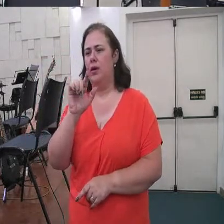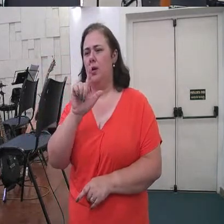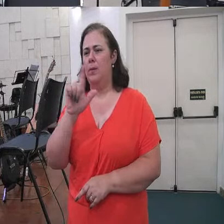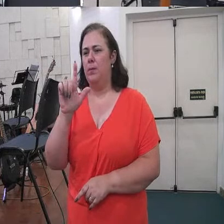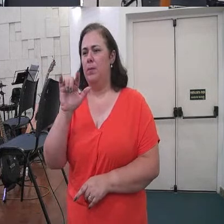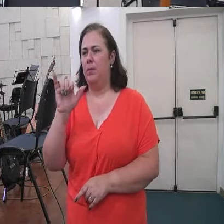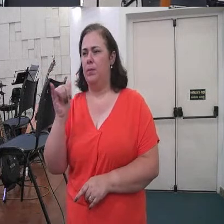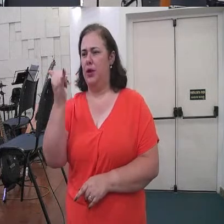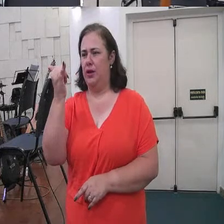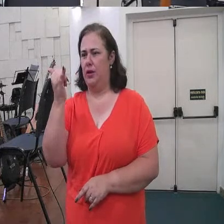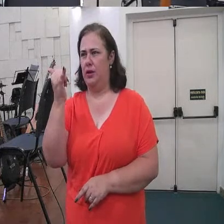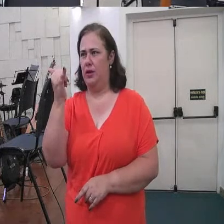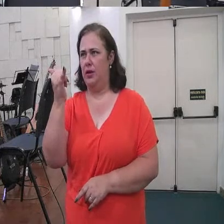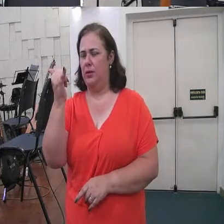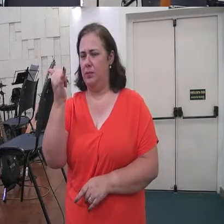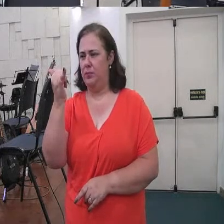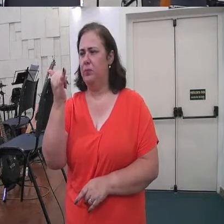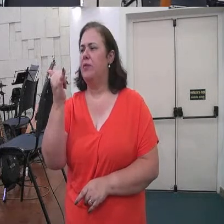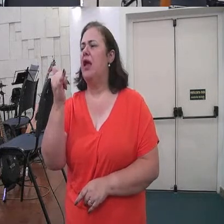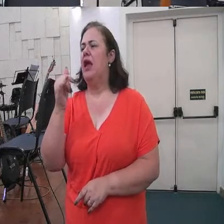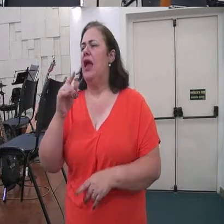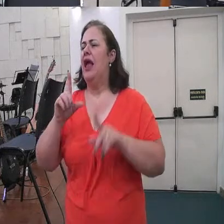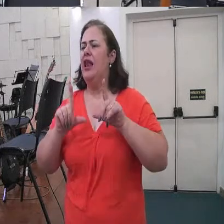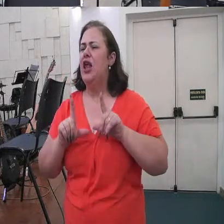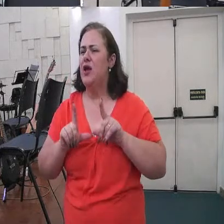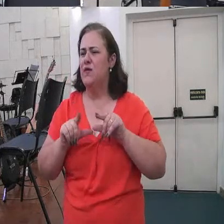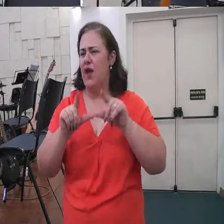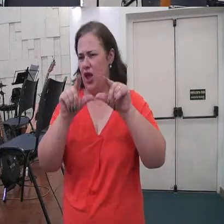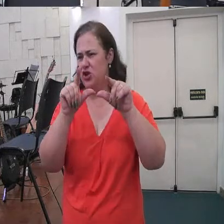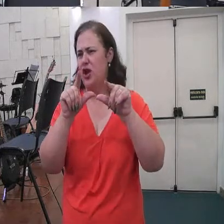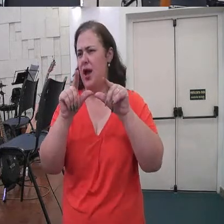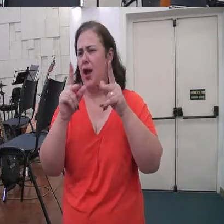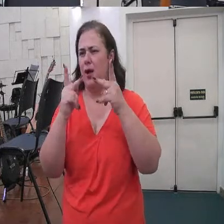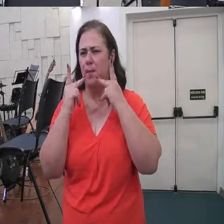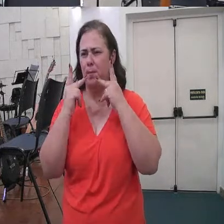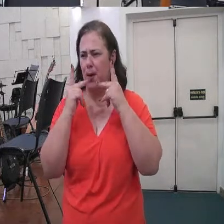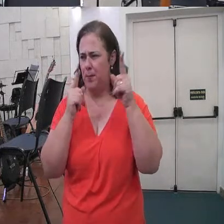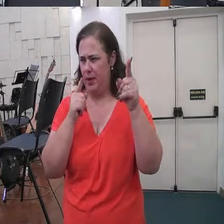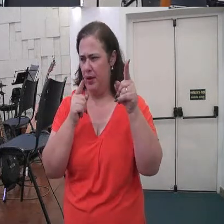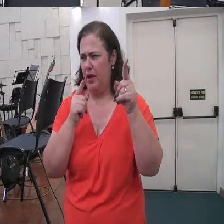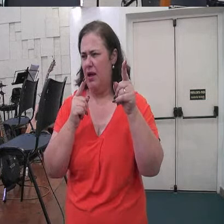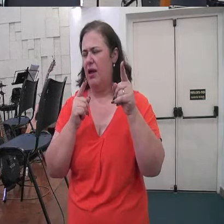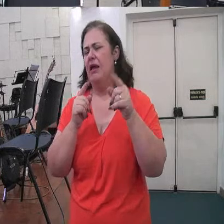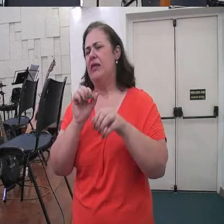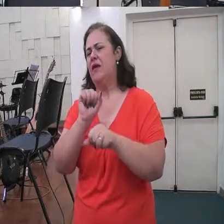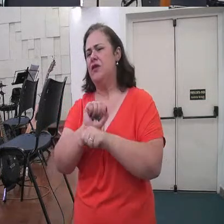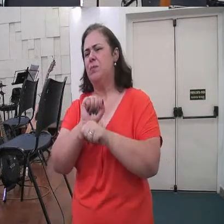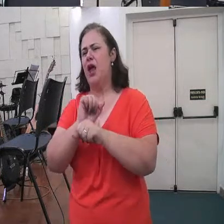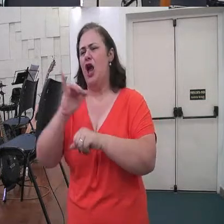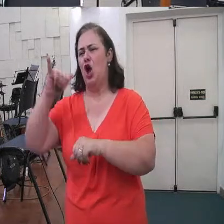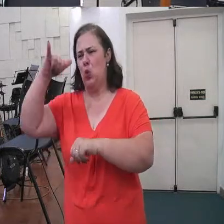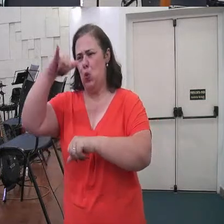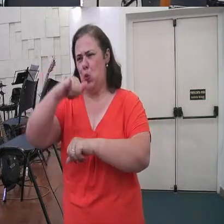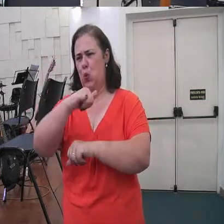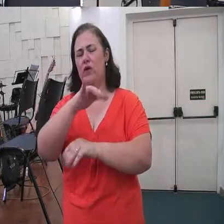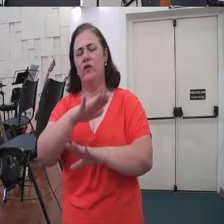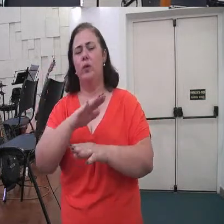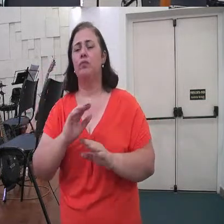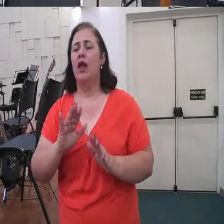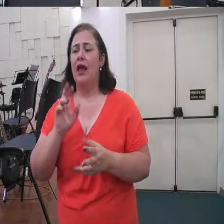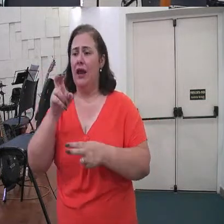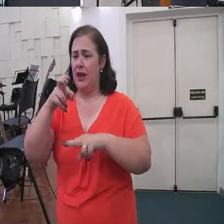estava esperando numa sala para embarcar num avião, assentado,